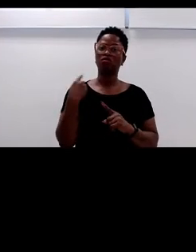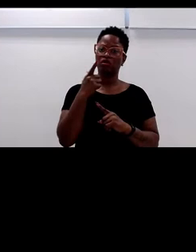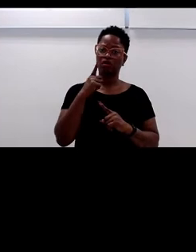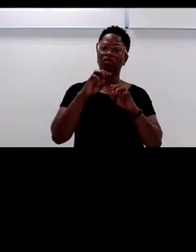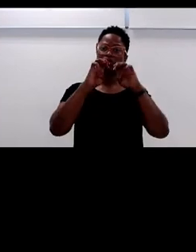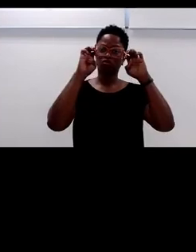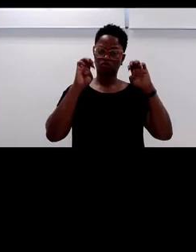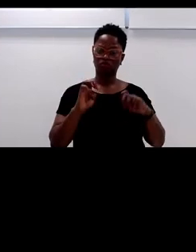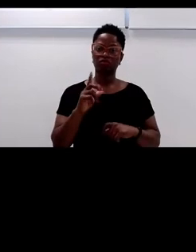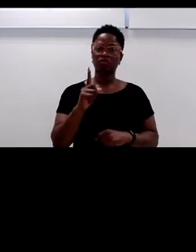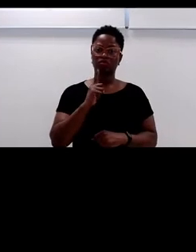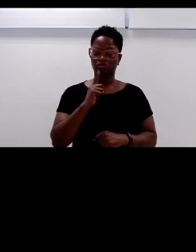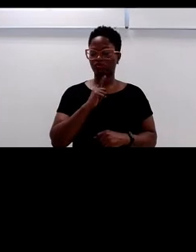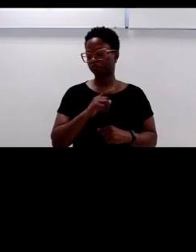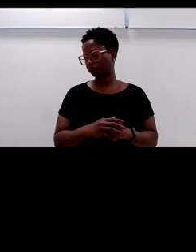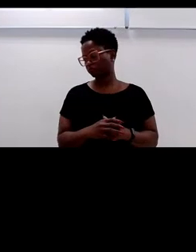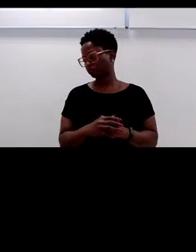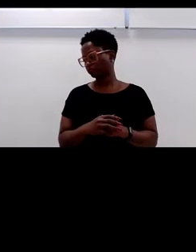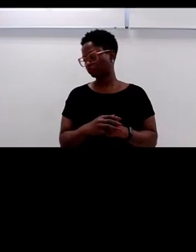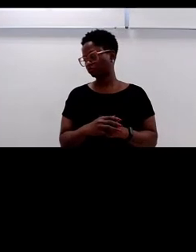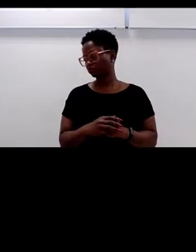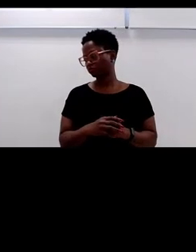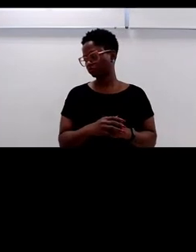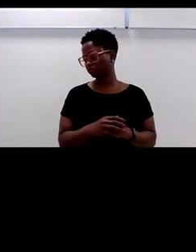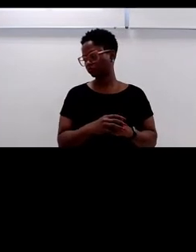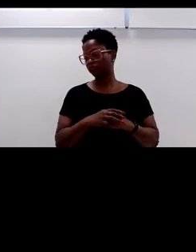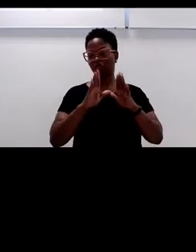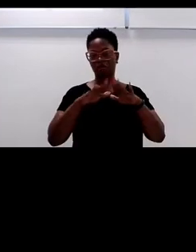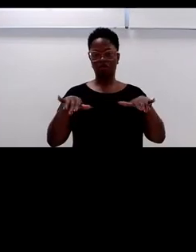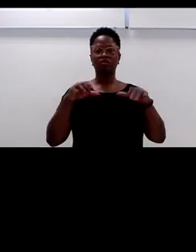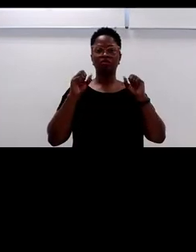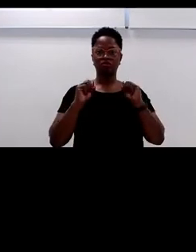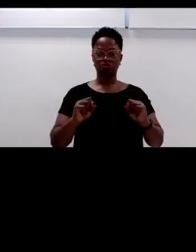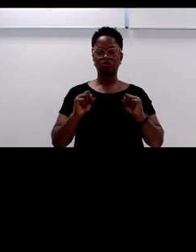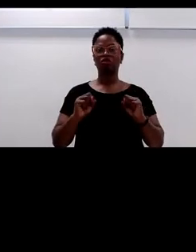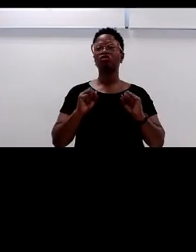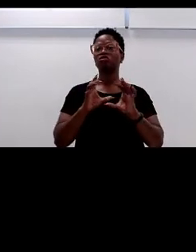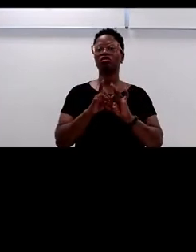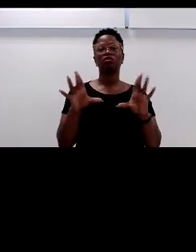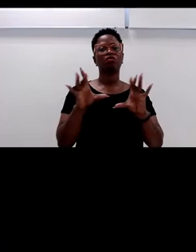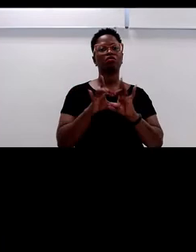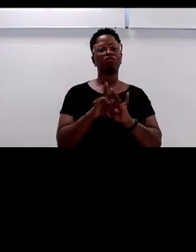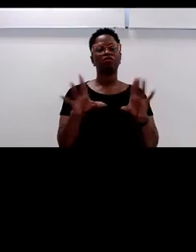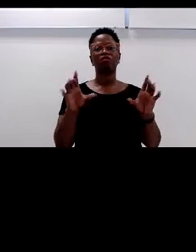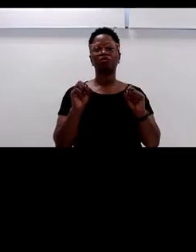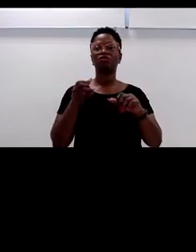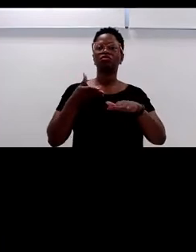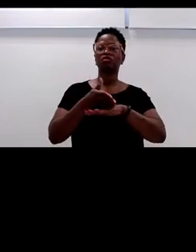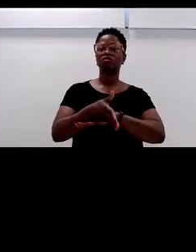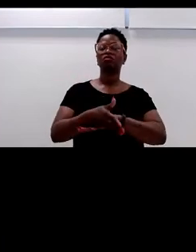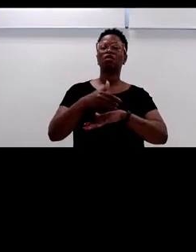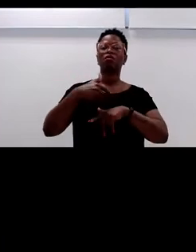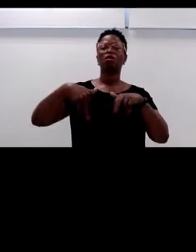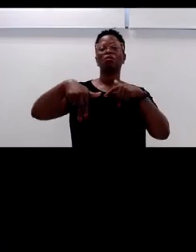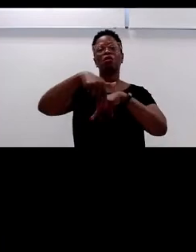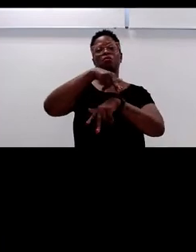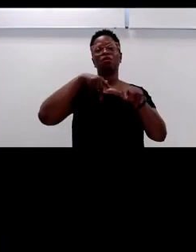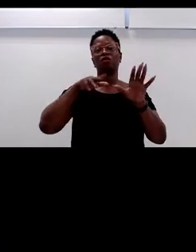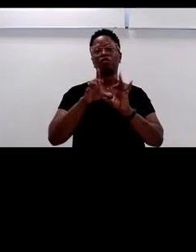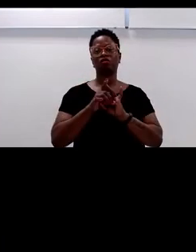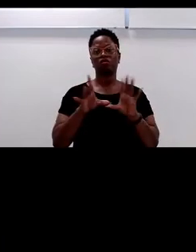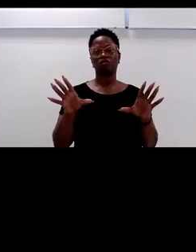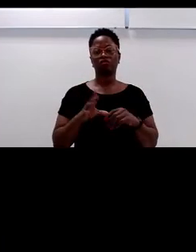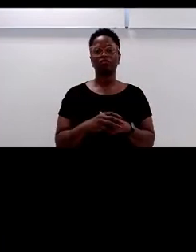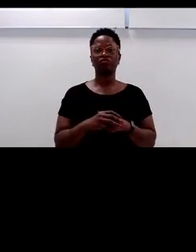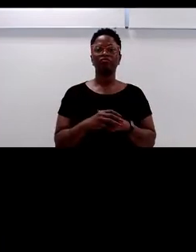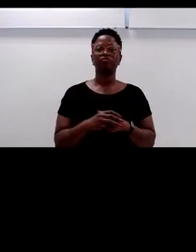isso. Que as crianças podem entrar à vontade aqui, podem, né, andar, fazer